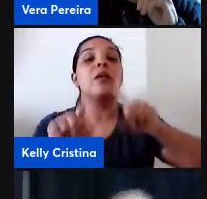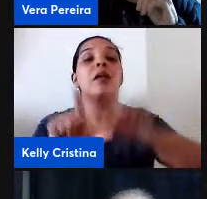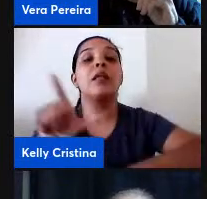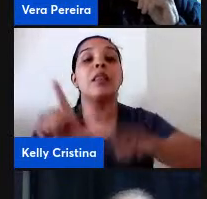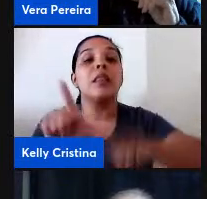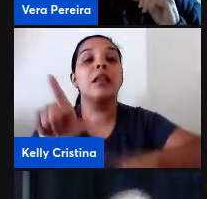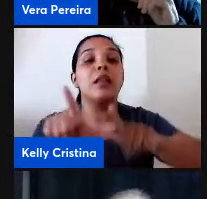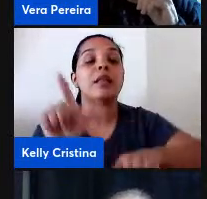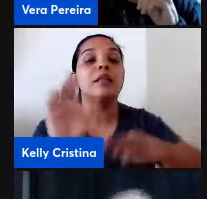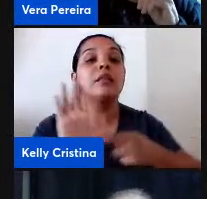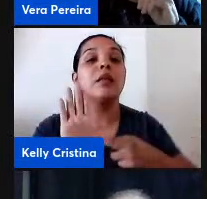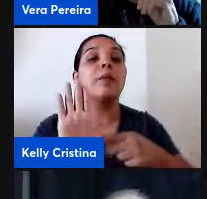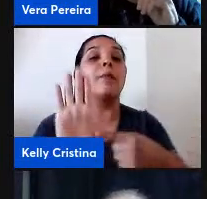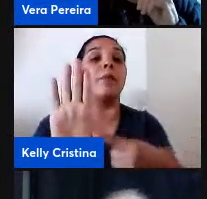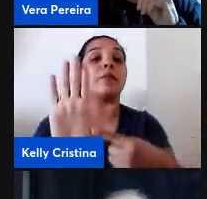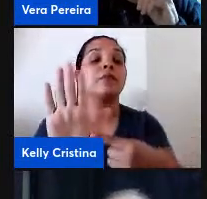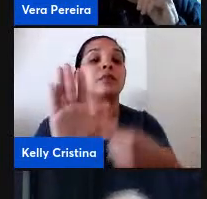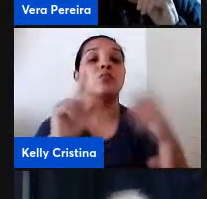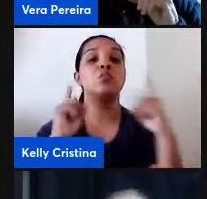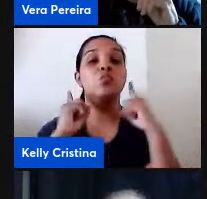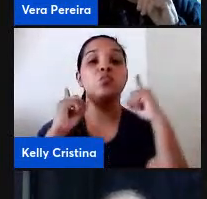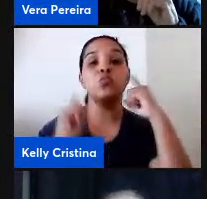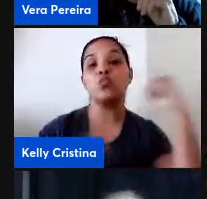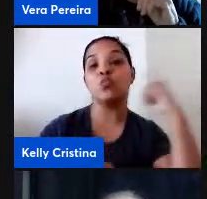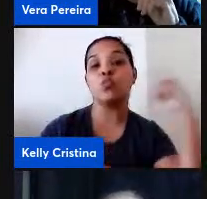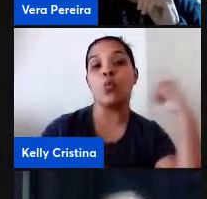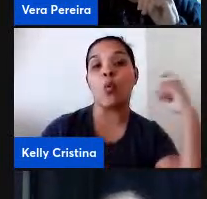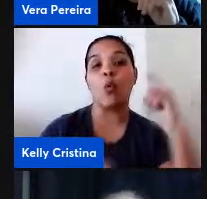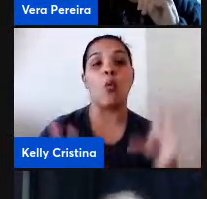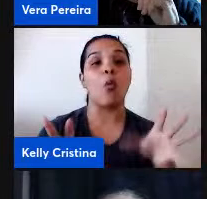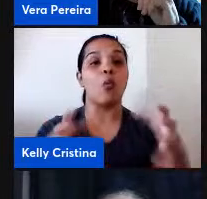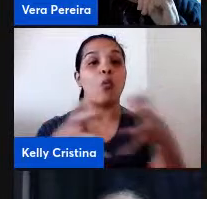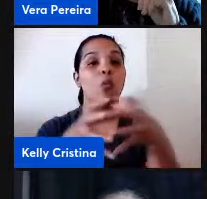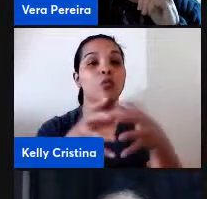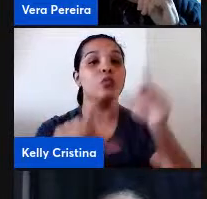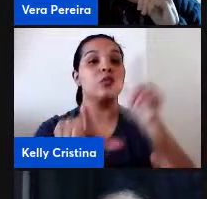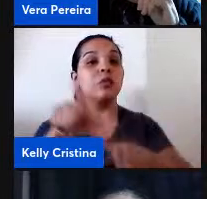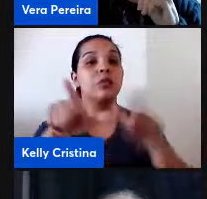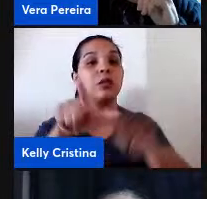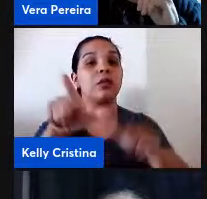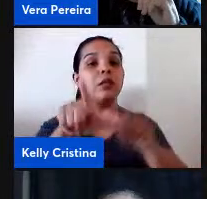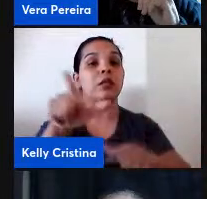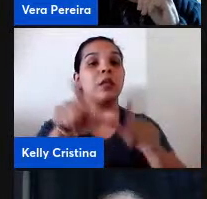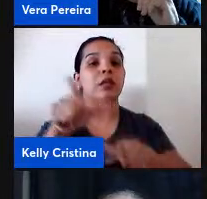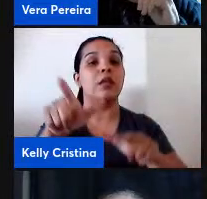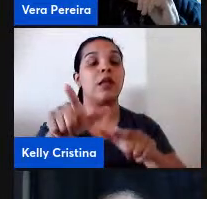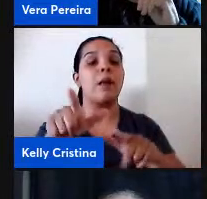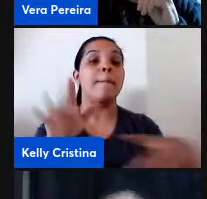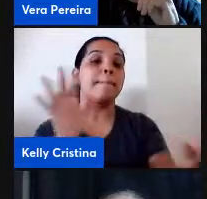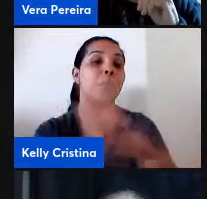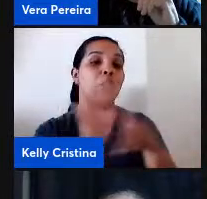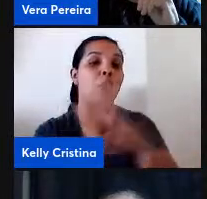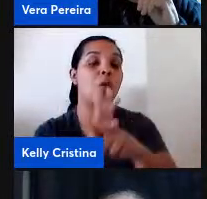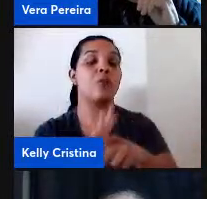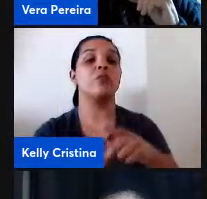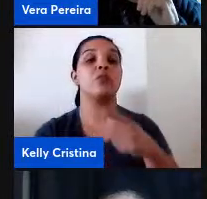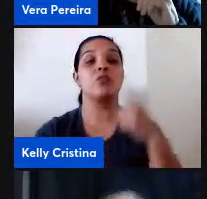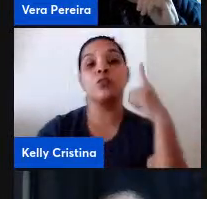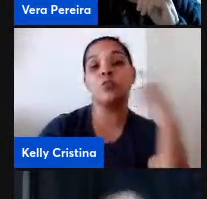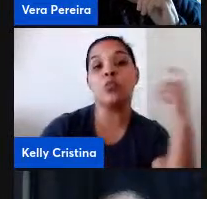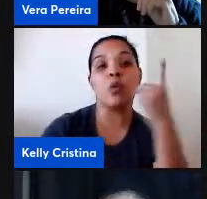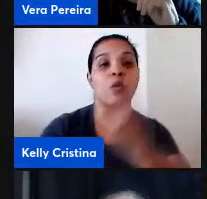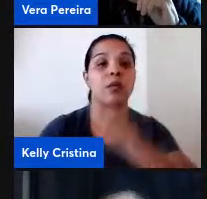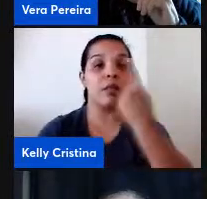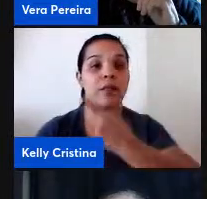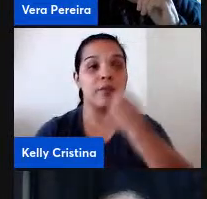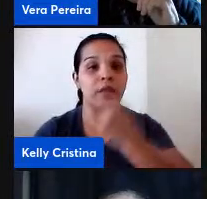sons e conjuntos de letras representam sons da fala. E temos